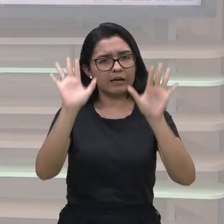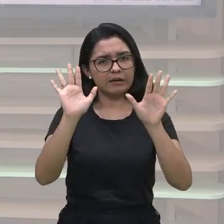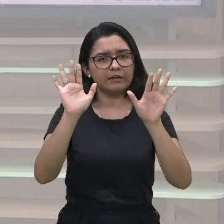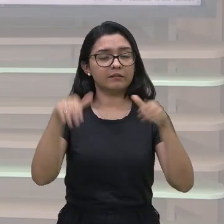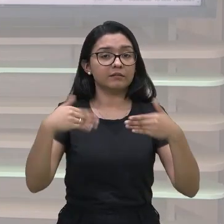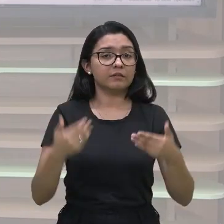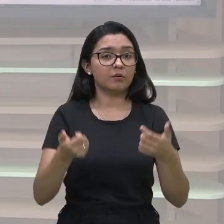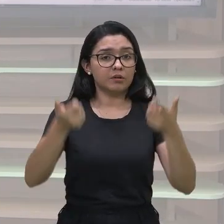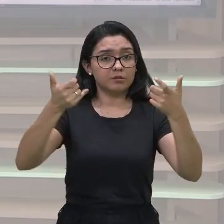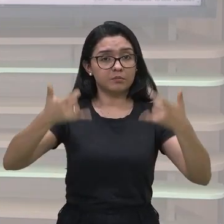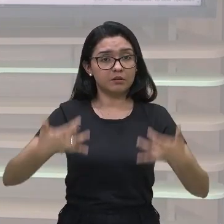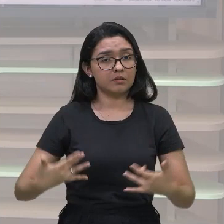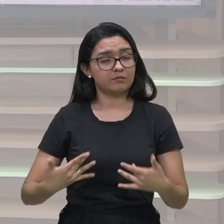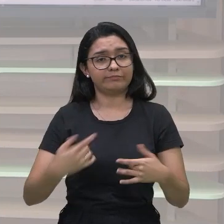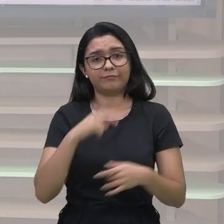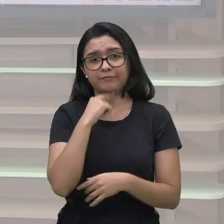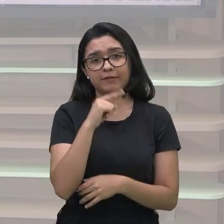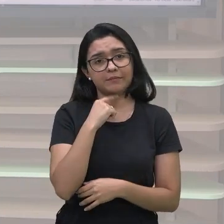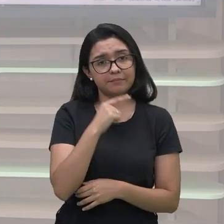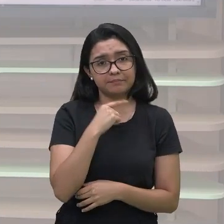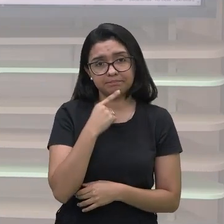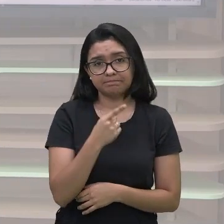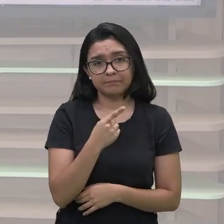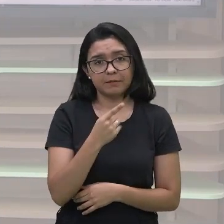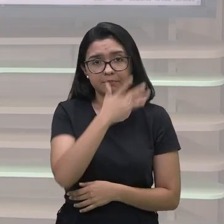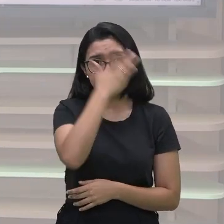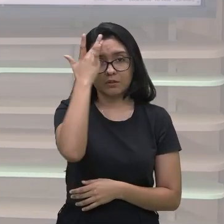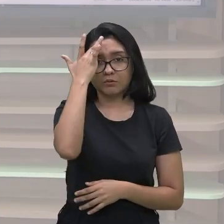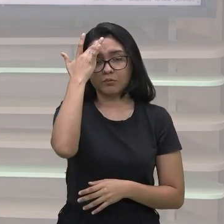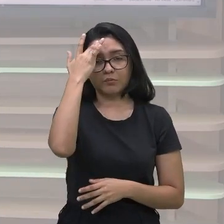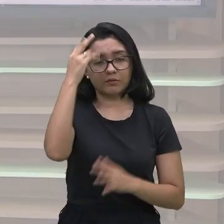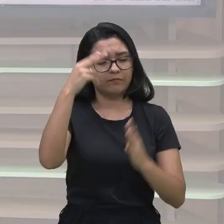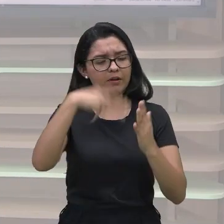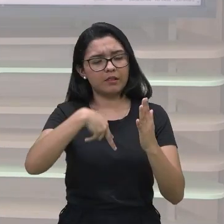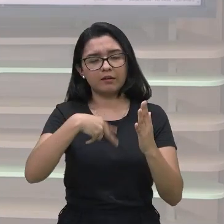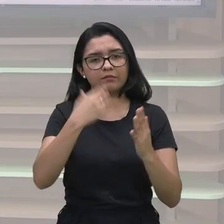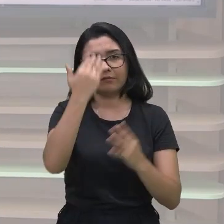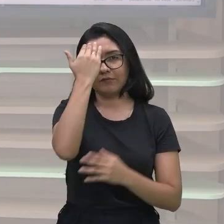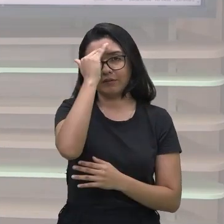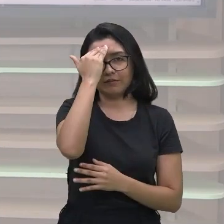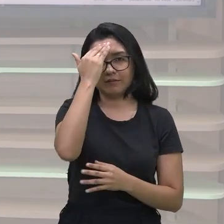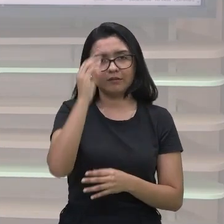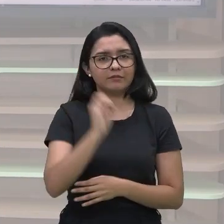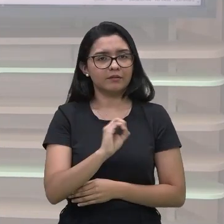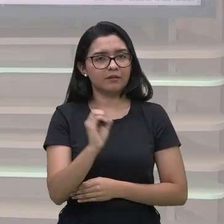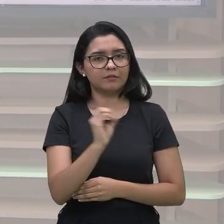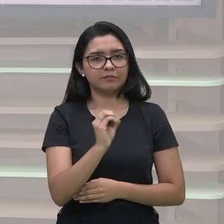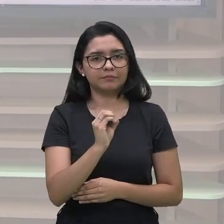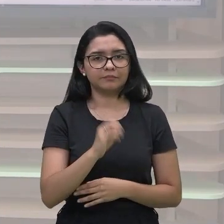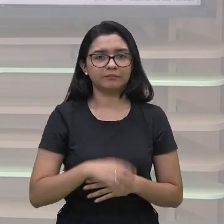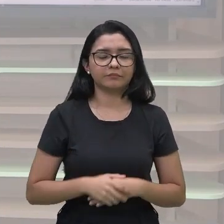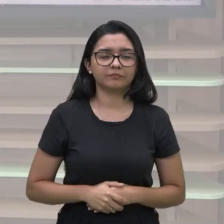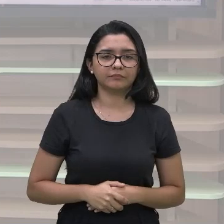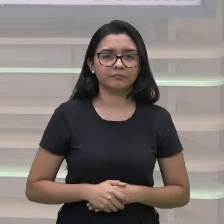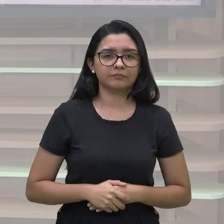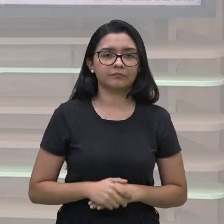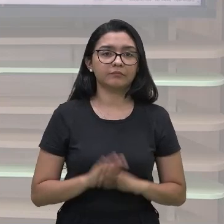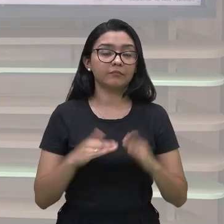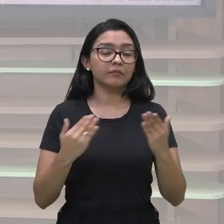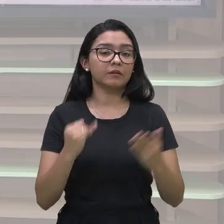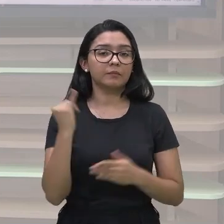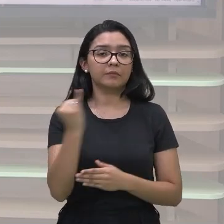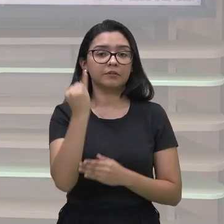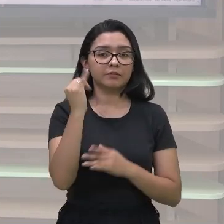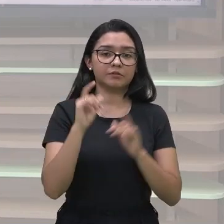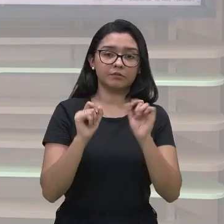quero falar, não vai adiantar de nada. Ele vai ter coesão, mas vai ser incoerente. Então é importante que